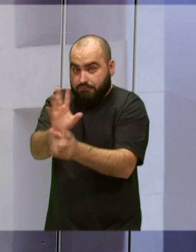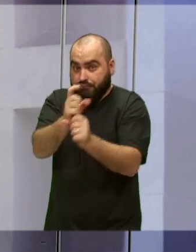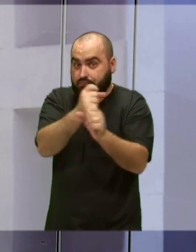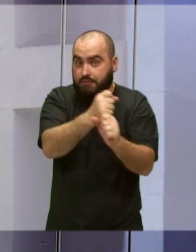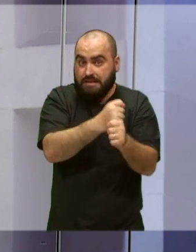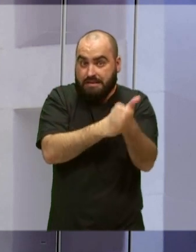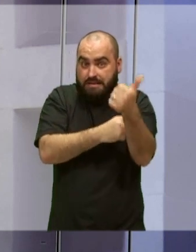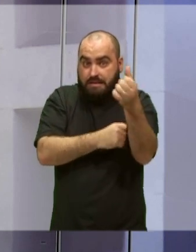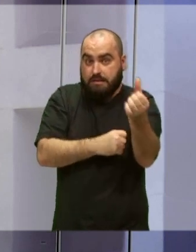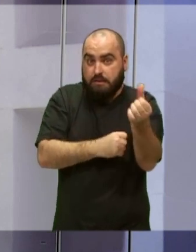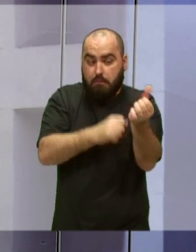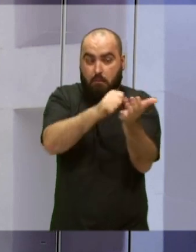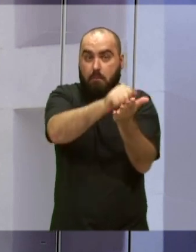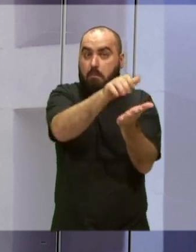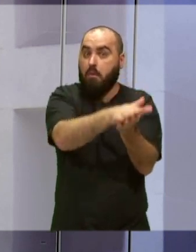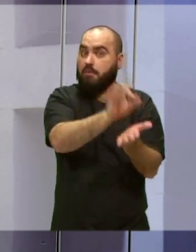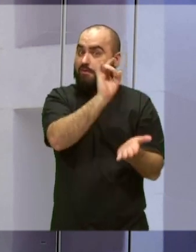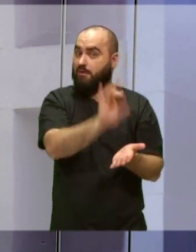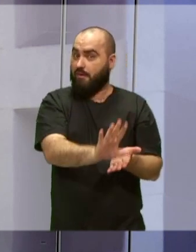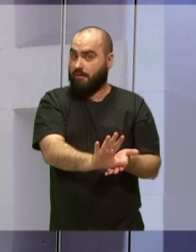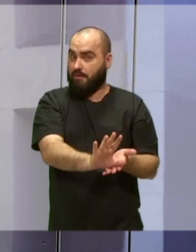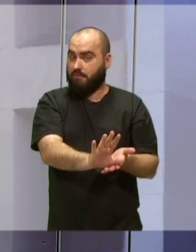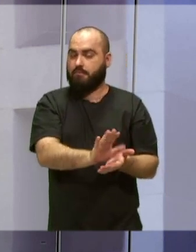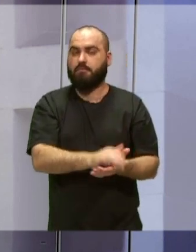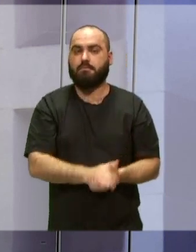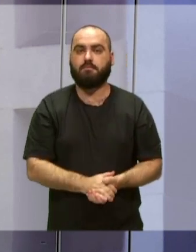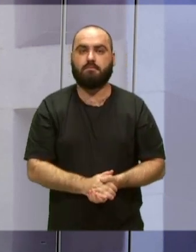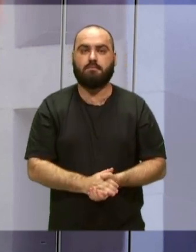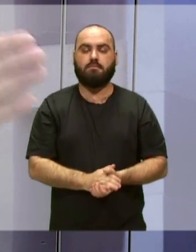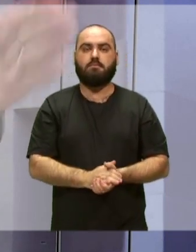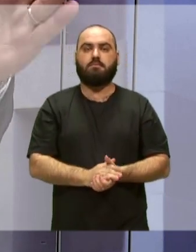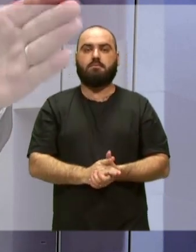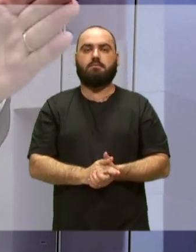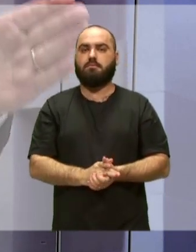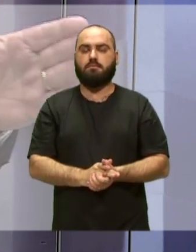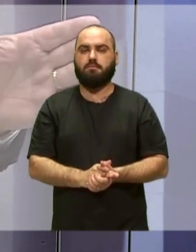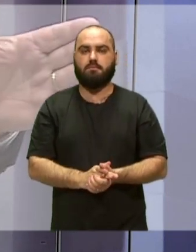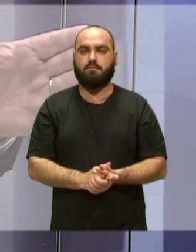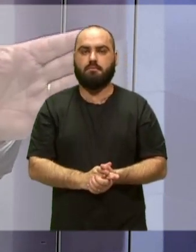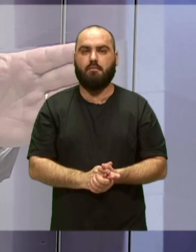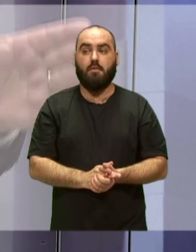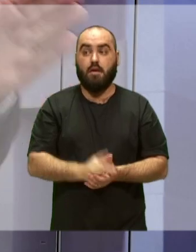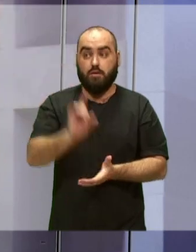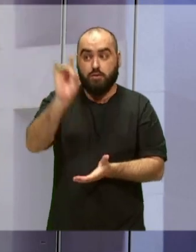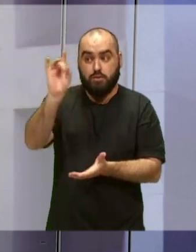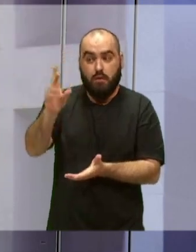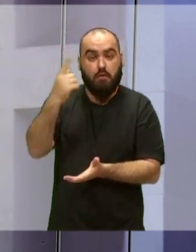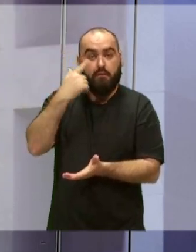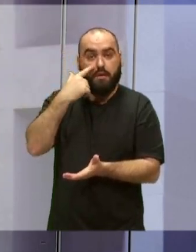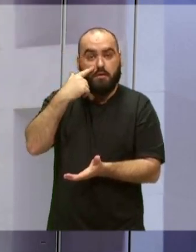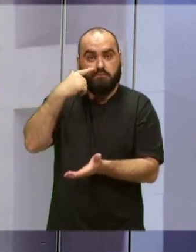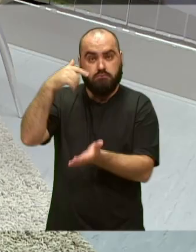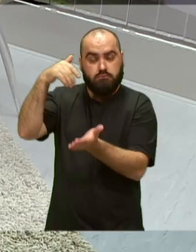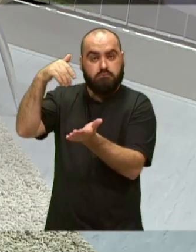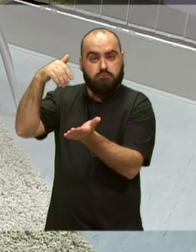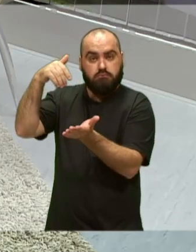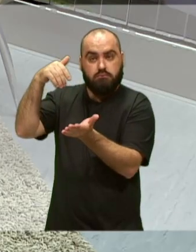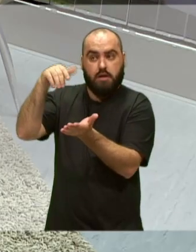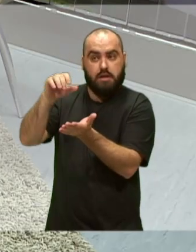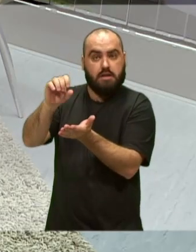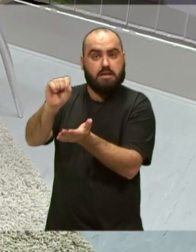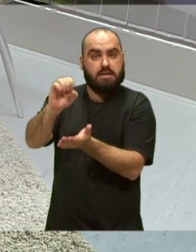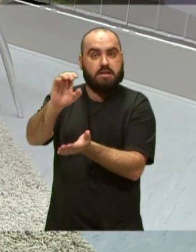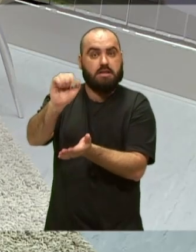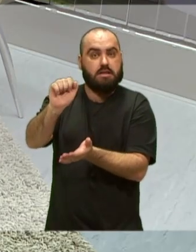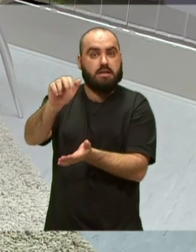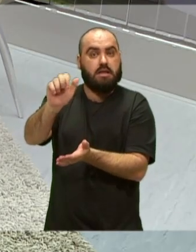milhões de multa vamos lá acabou ele só consegue pegar um scanner depois da autorização da Receita